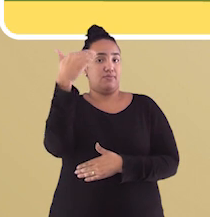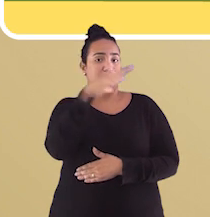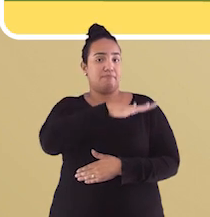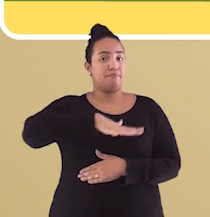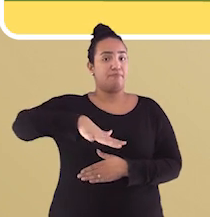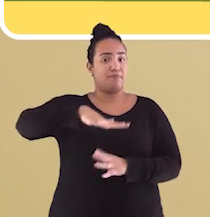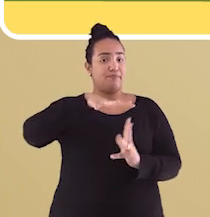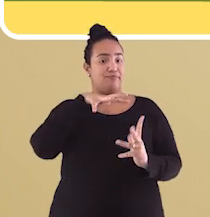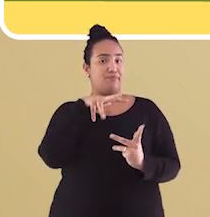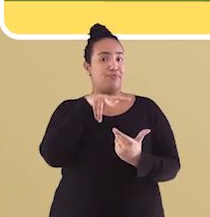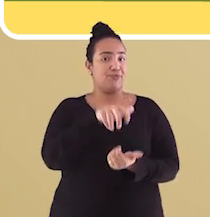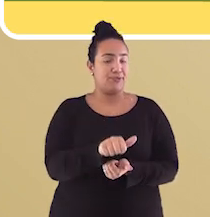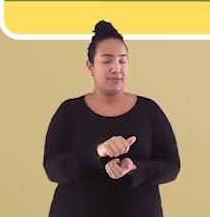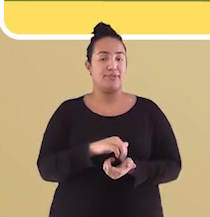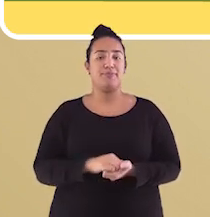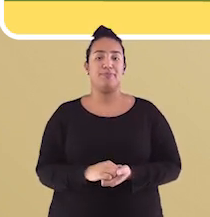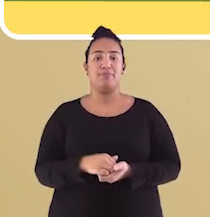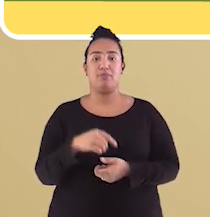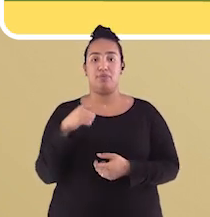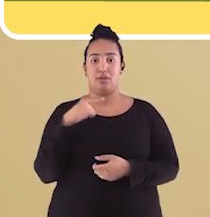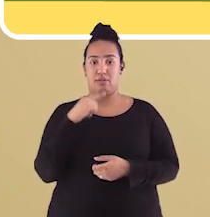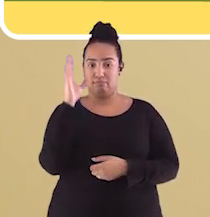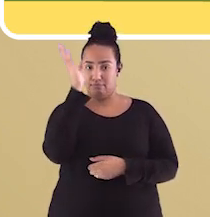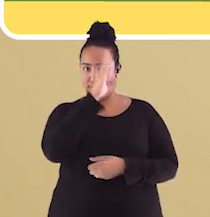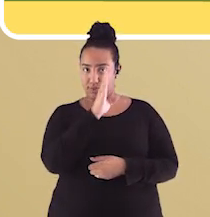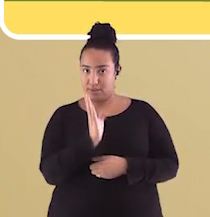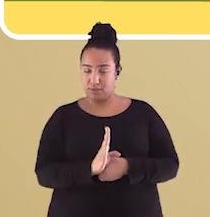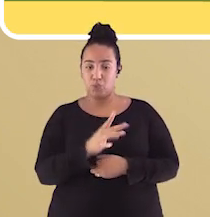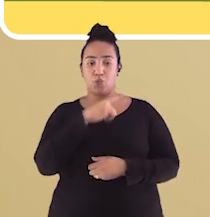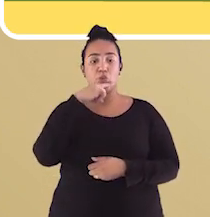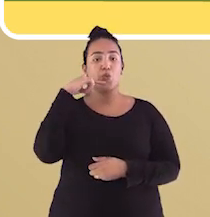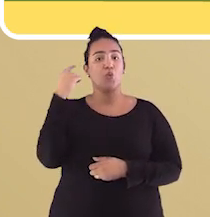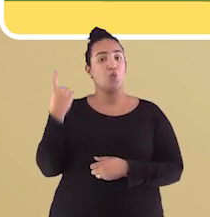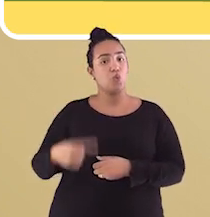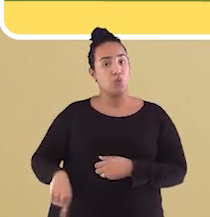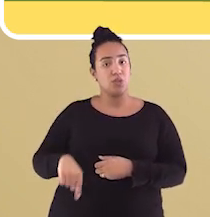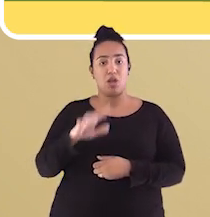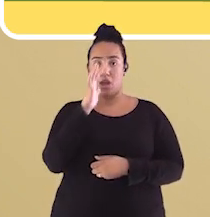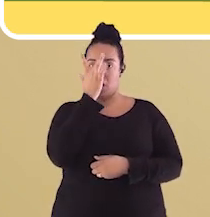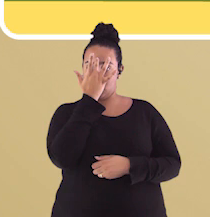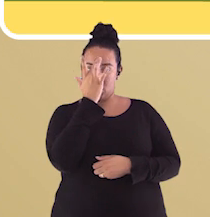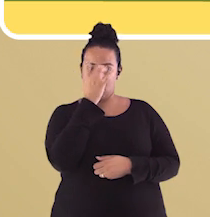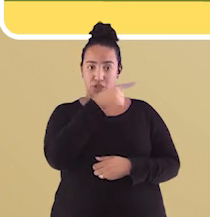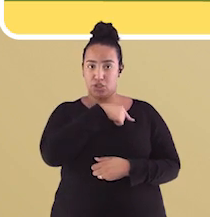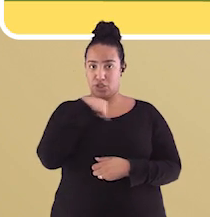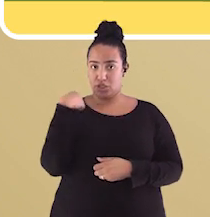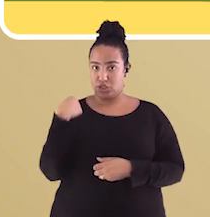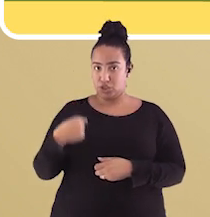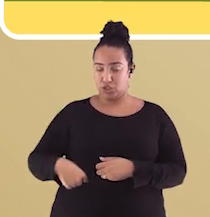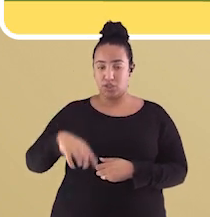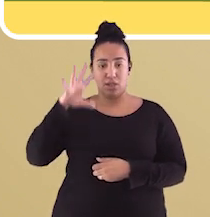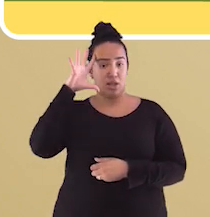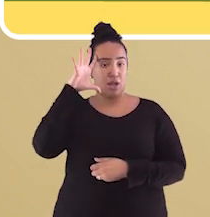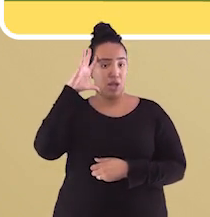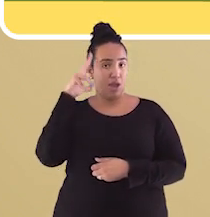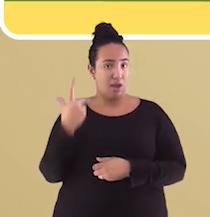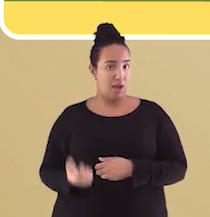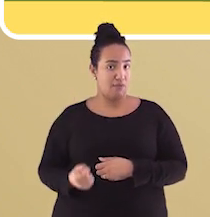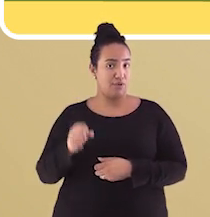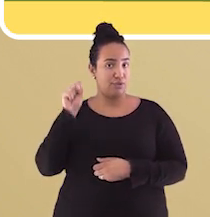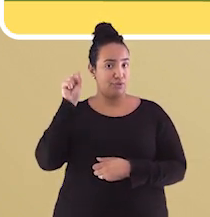cenário mundial. Formado por Brasil, Rússia, Índia, China e África do Sul.